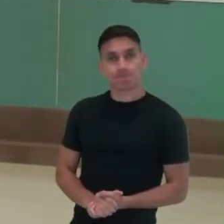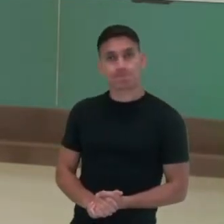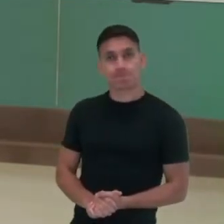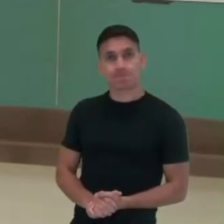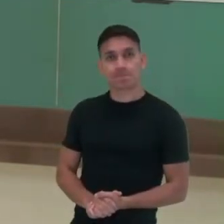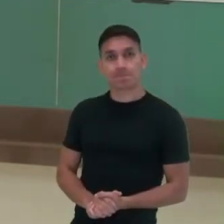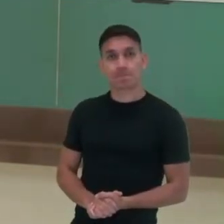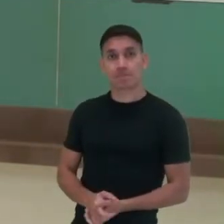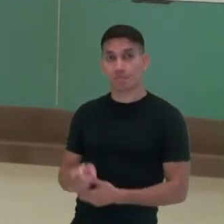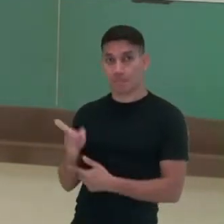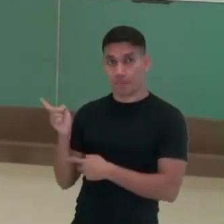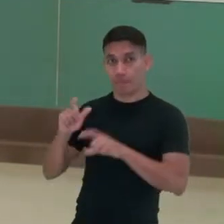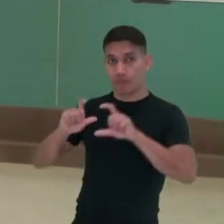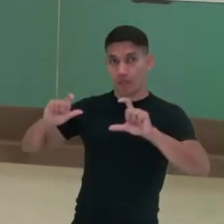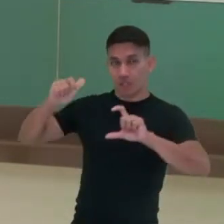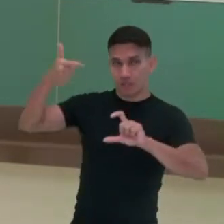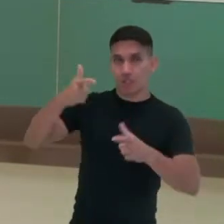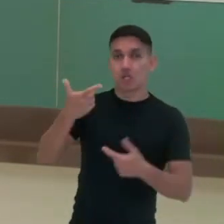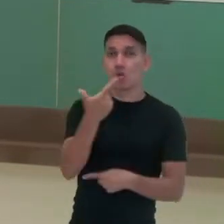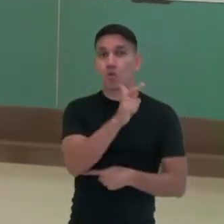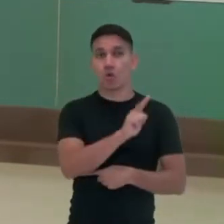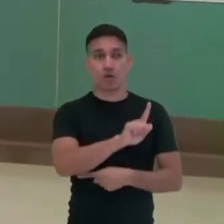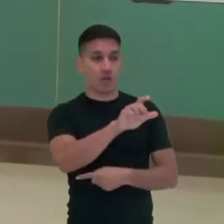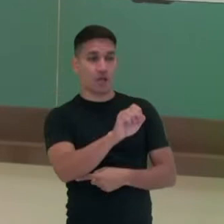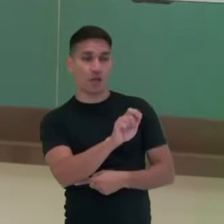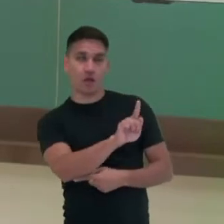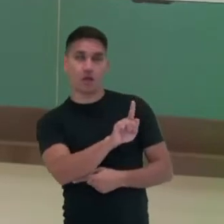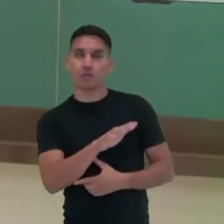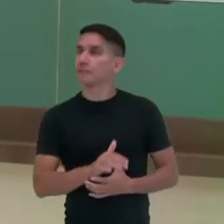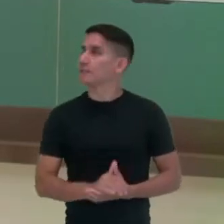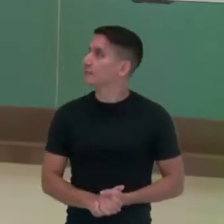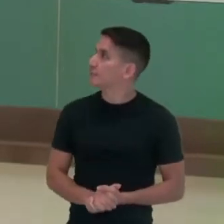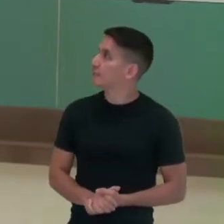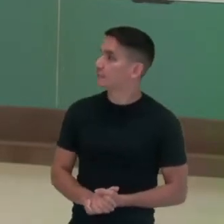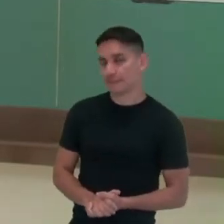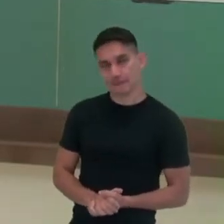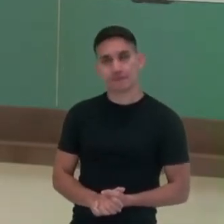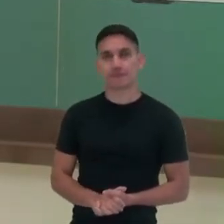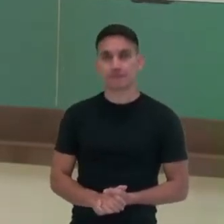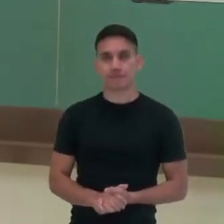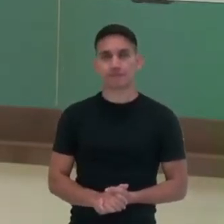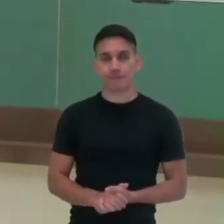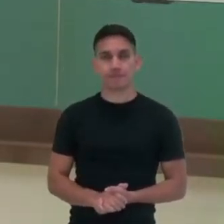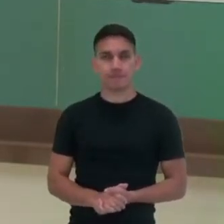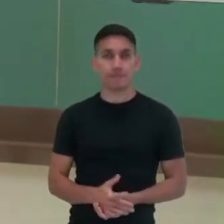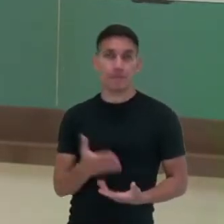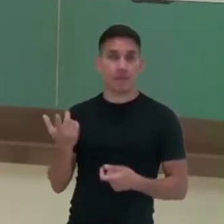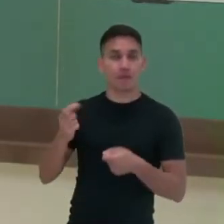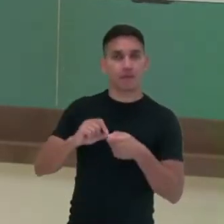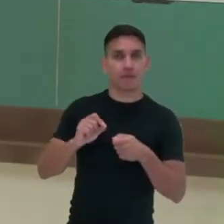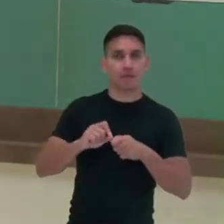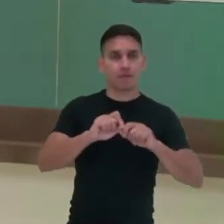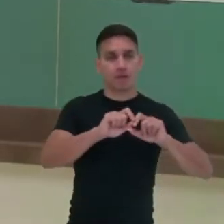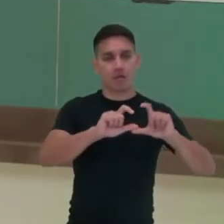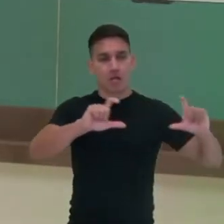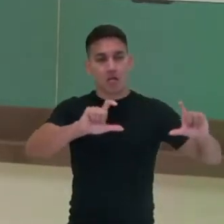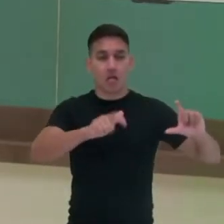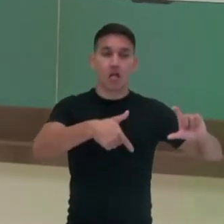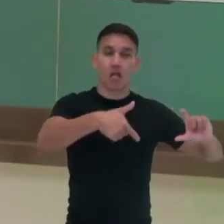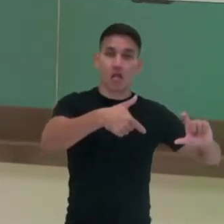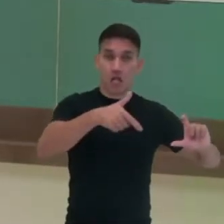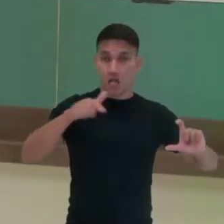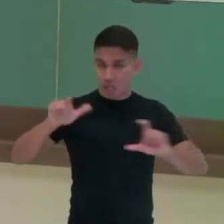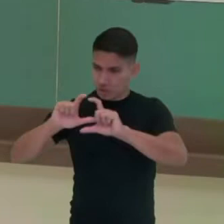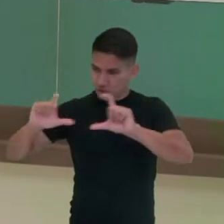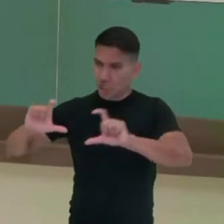exponencial, g de x igual a log de x na base 3. né? A logarítmica. Então, vocês vão